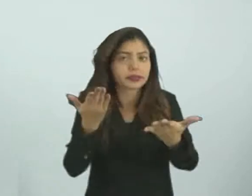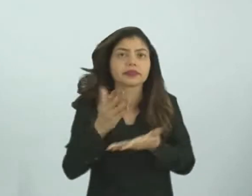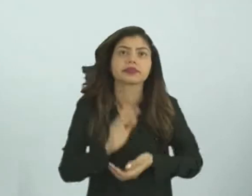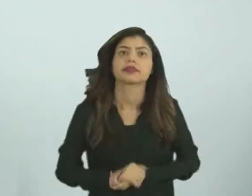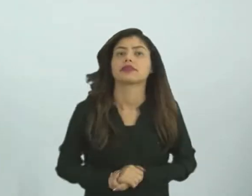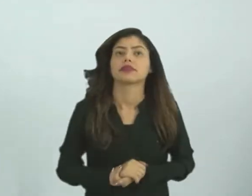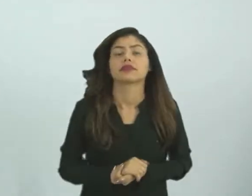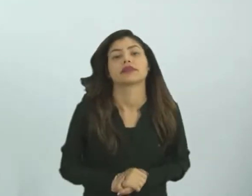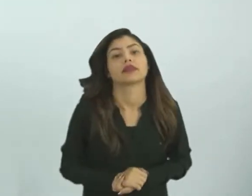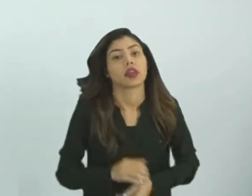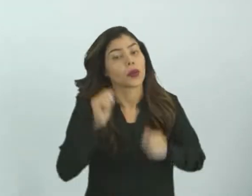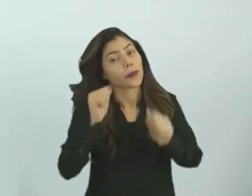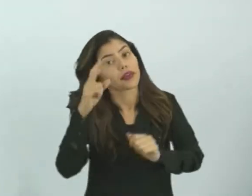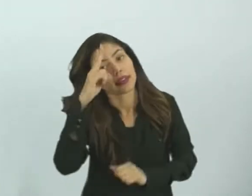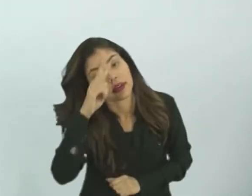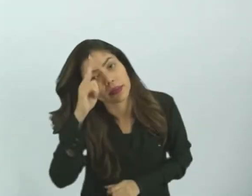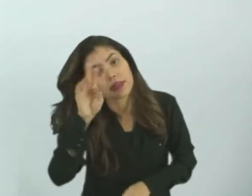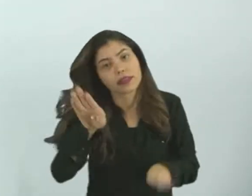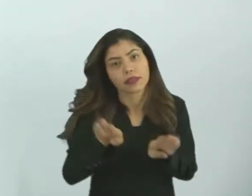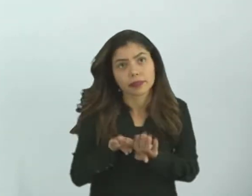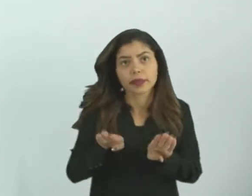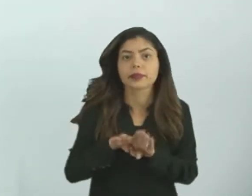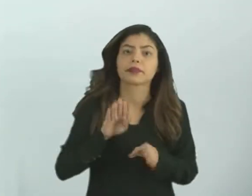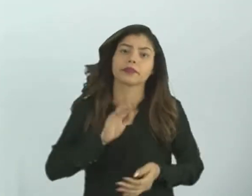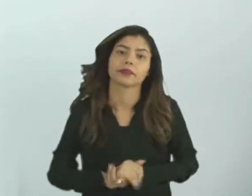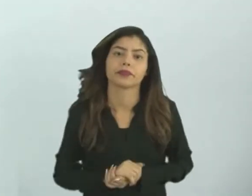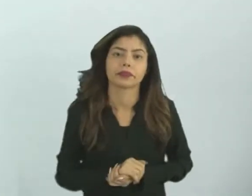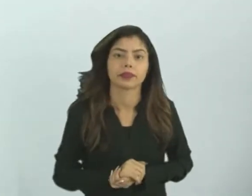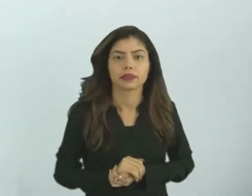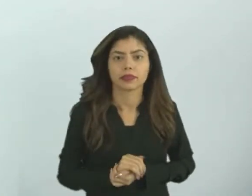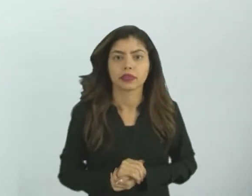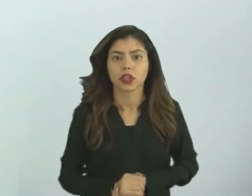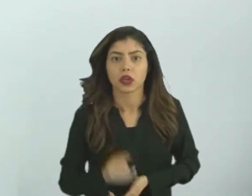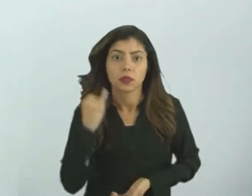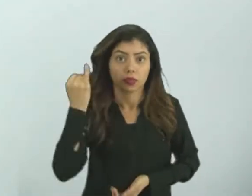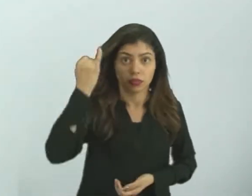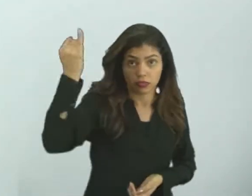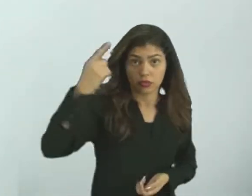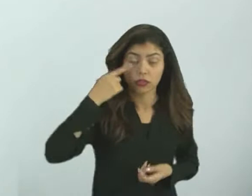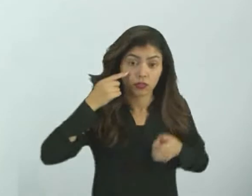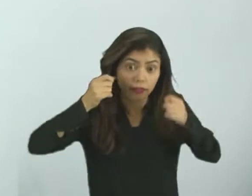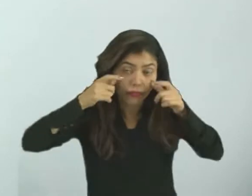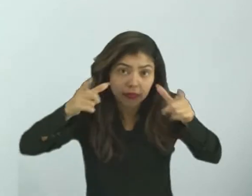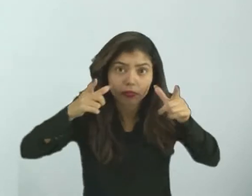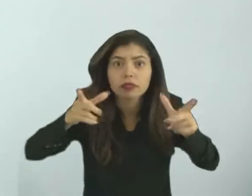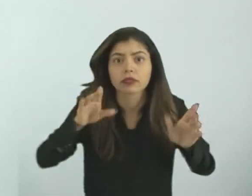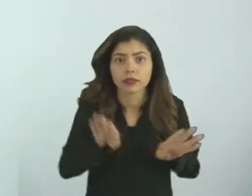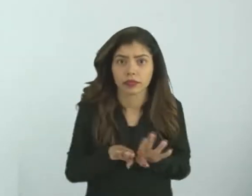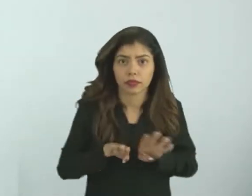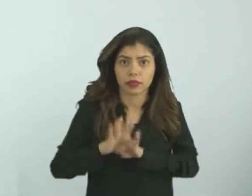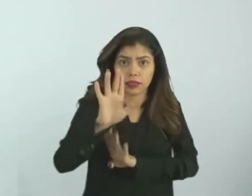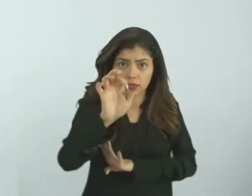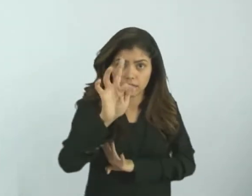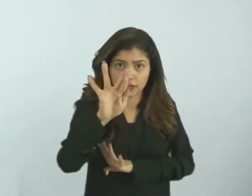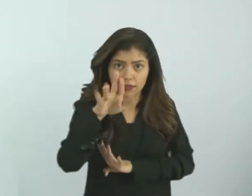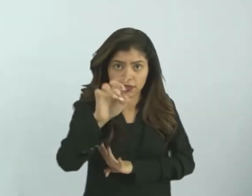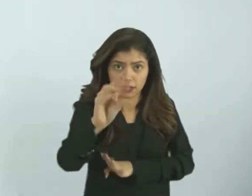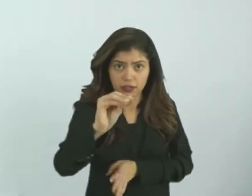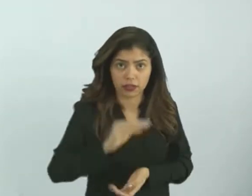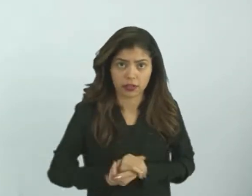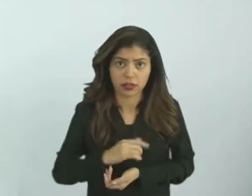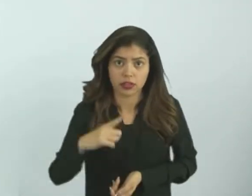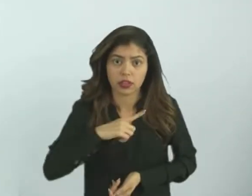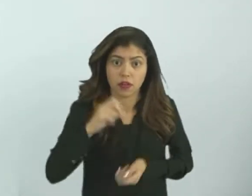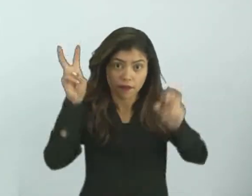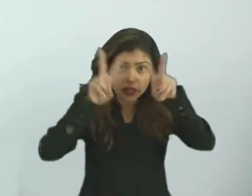vocês. E a gente pode lembrar também que é muito interessante que aconteçam esses efeitos colaterais, que eles são